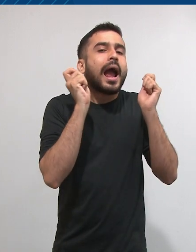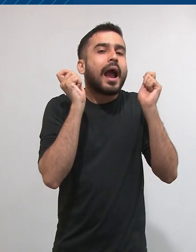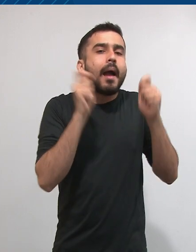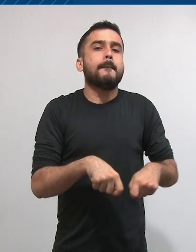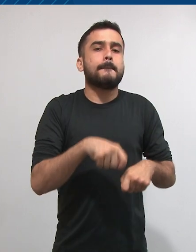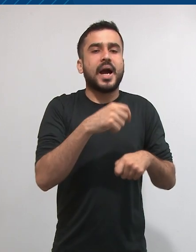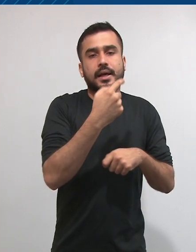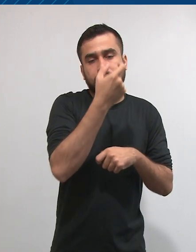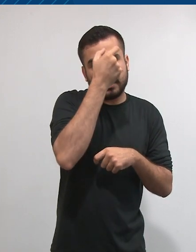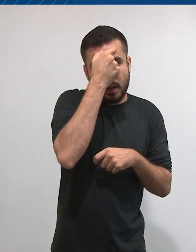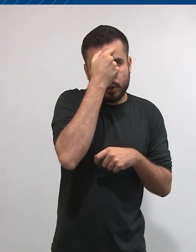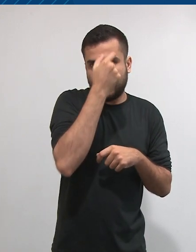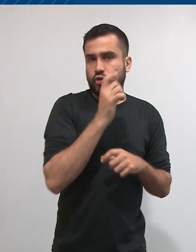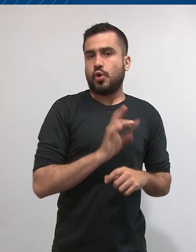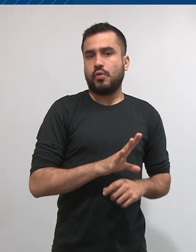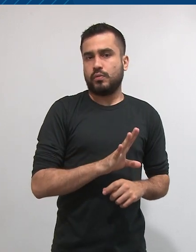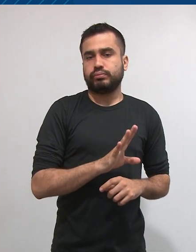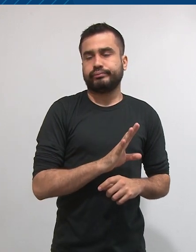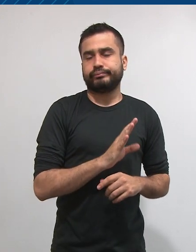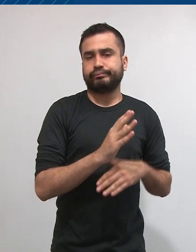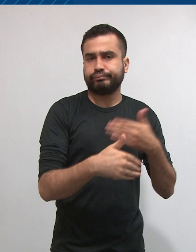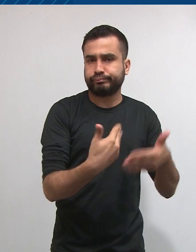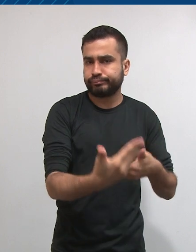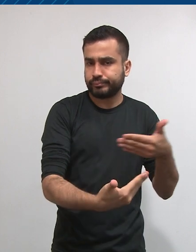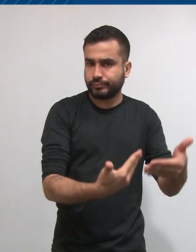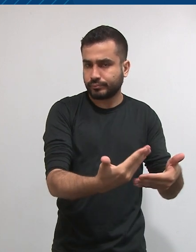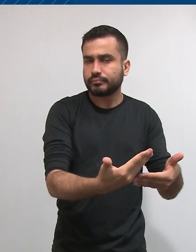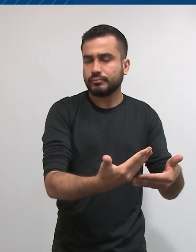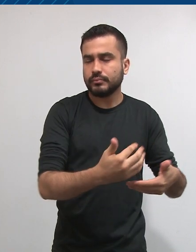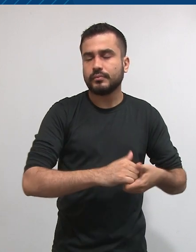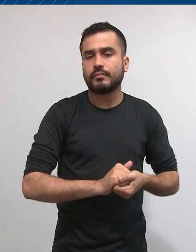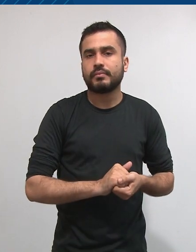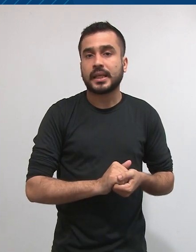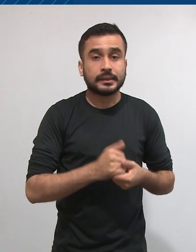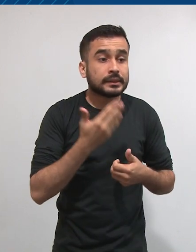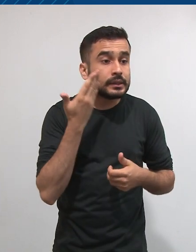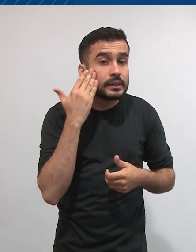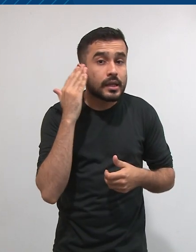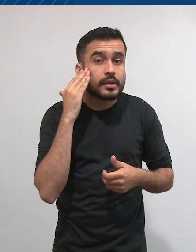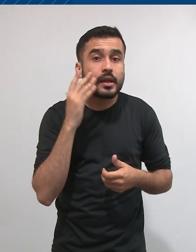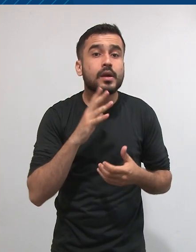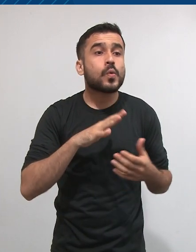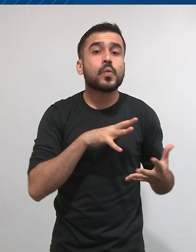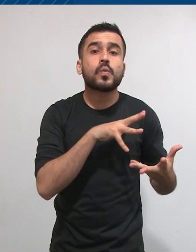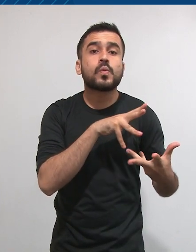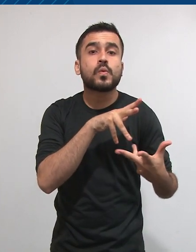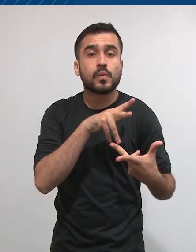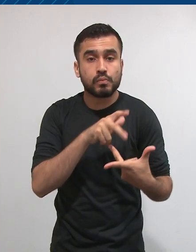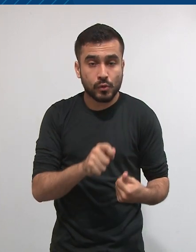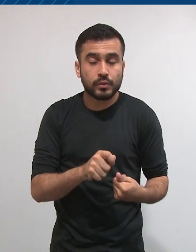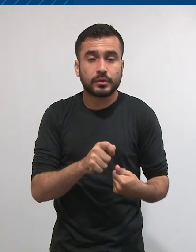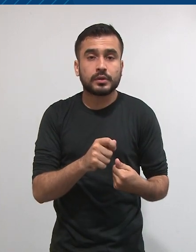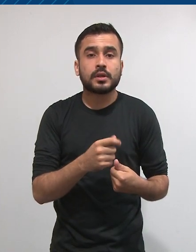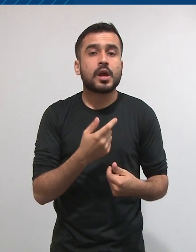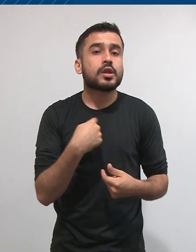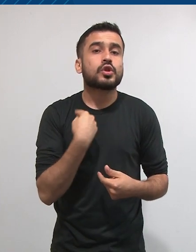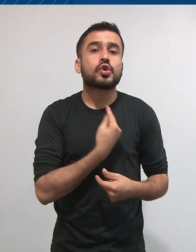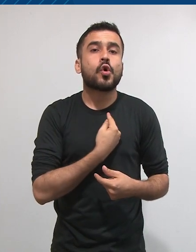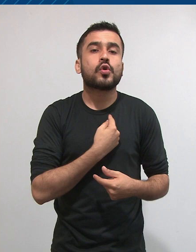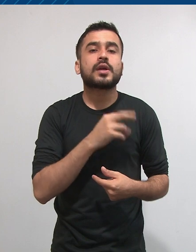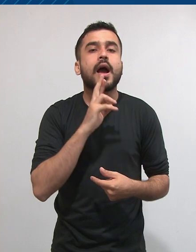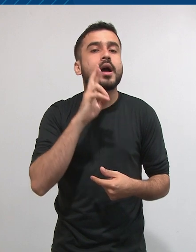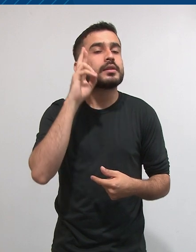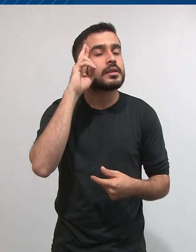é a nossa capacidade de entender a realidade, a nossa